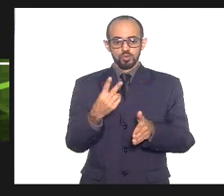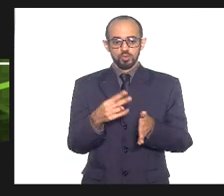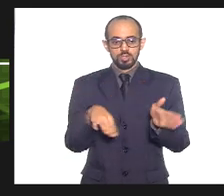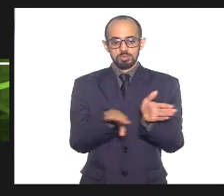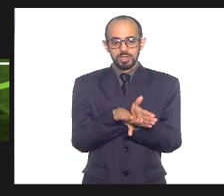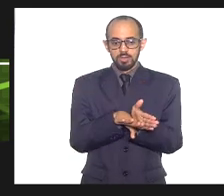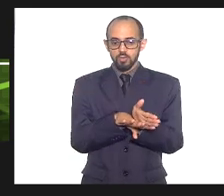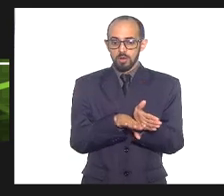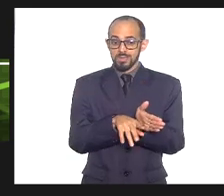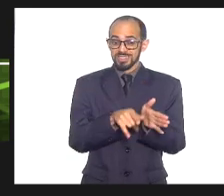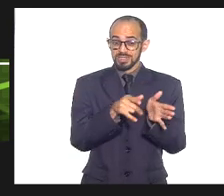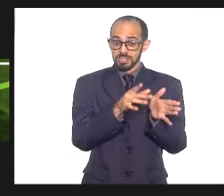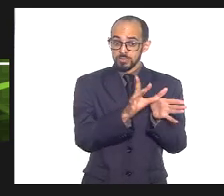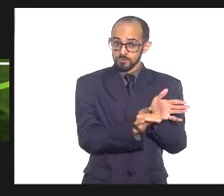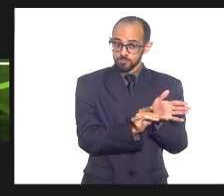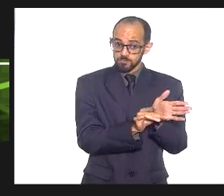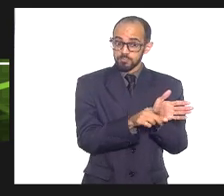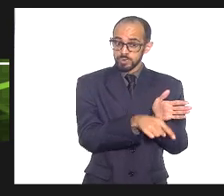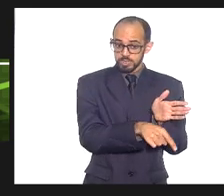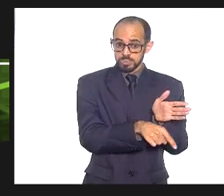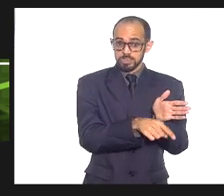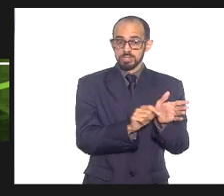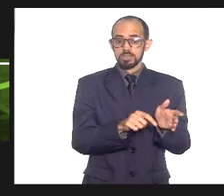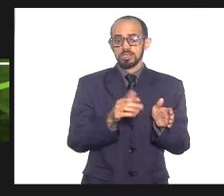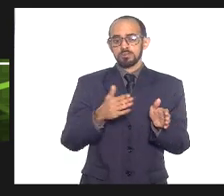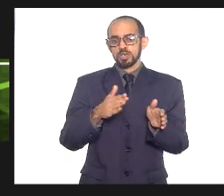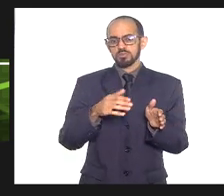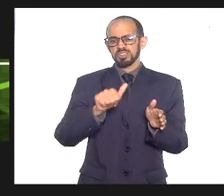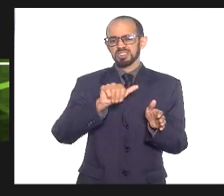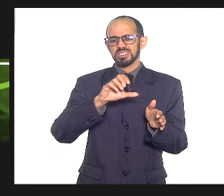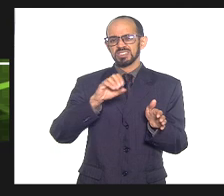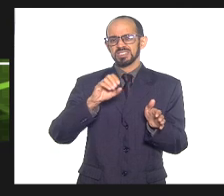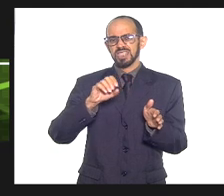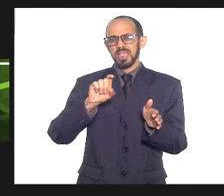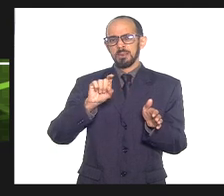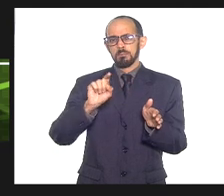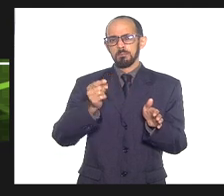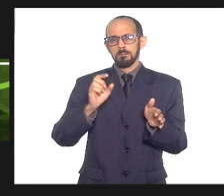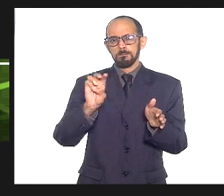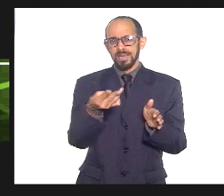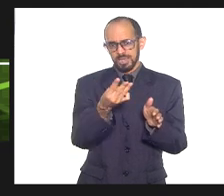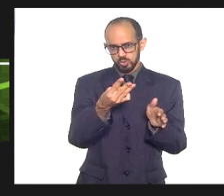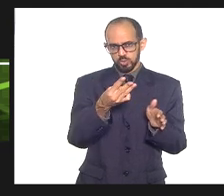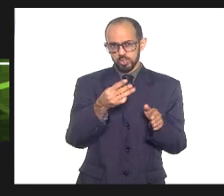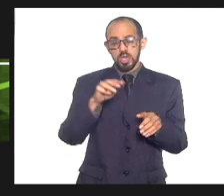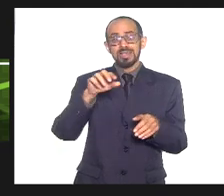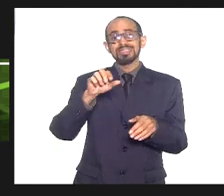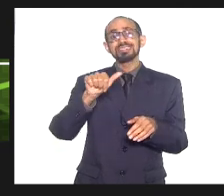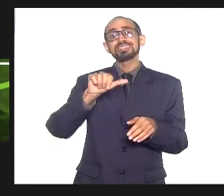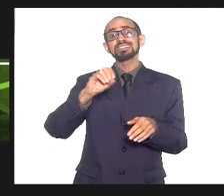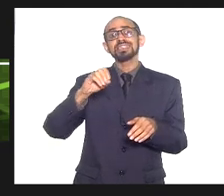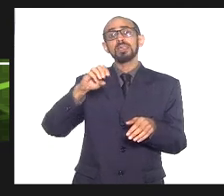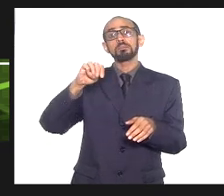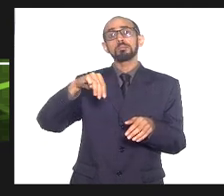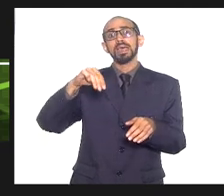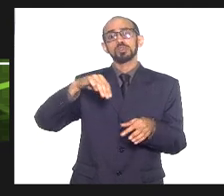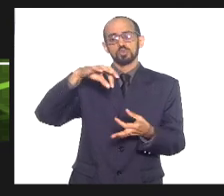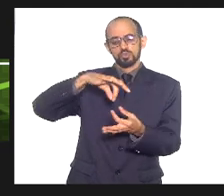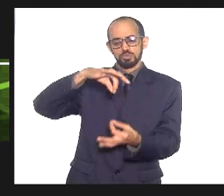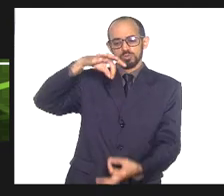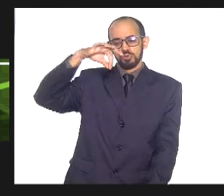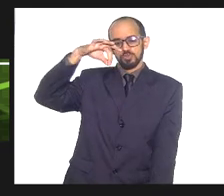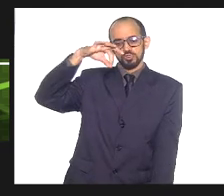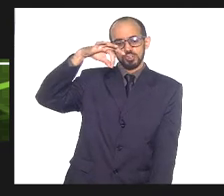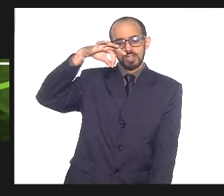fixas, profundidade é de cerca de 100 metros naquela lâmina d'água. São duas plataformas fixas de perfuração e